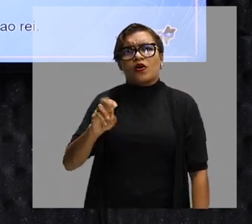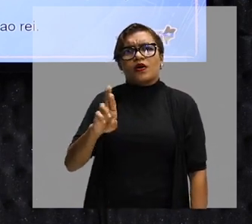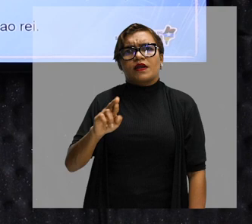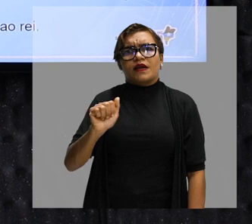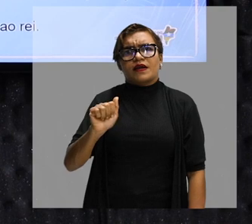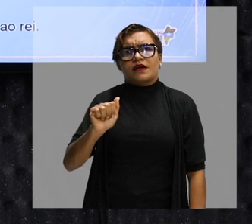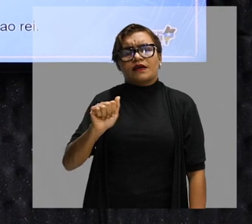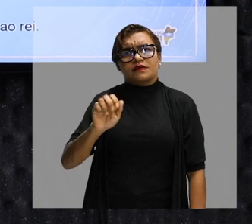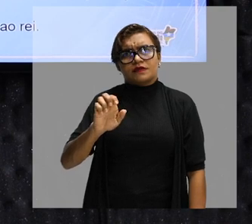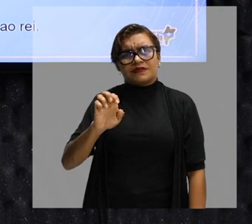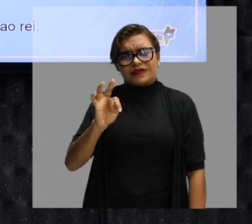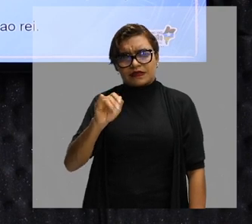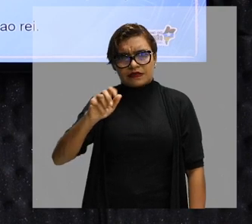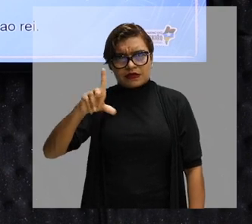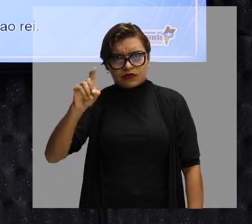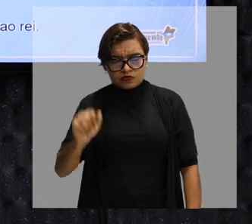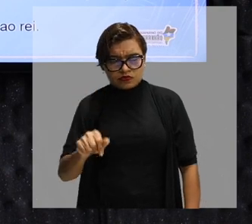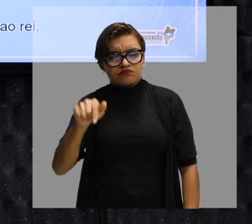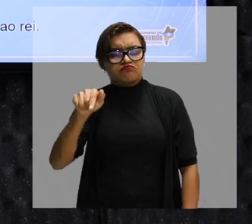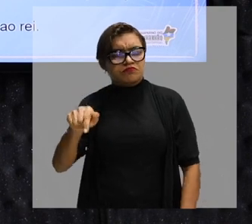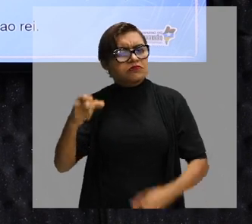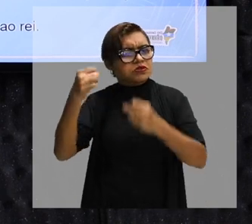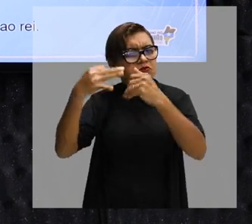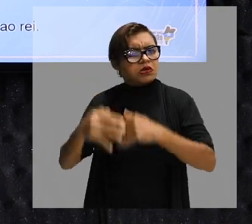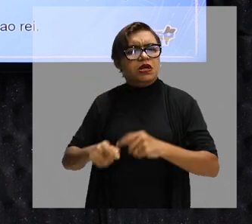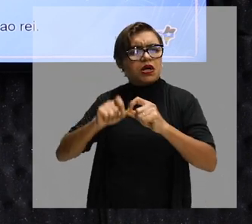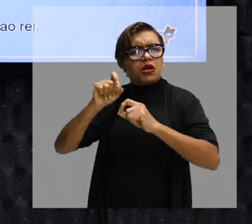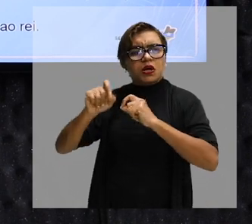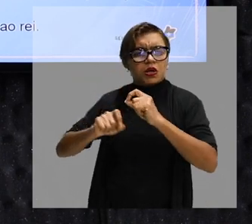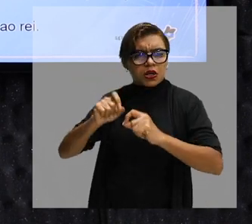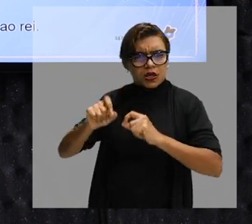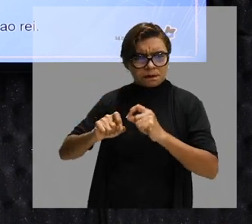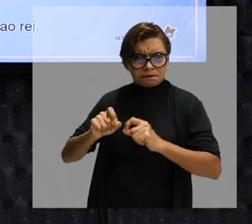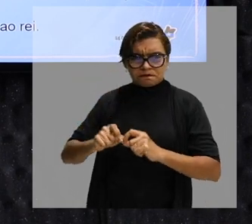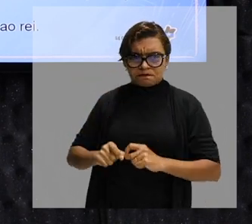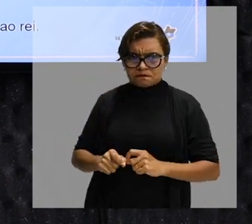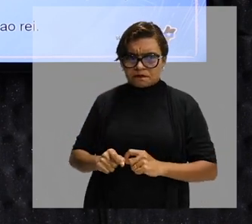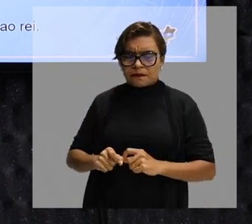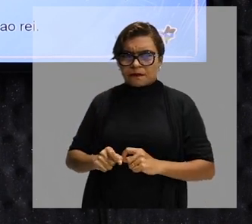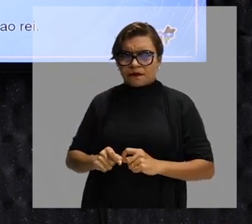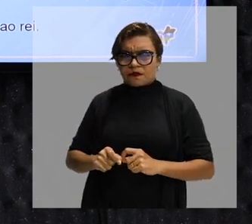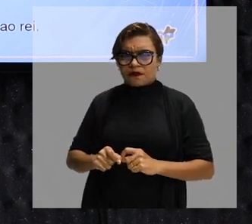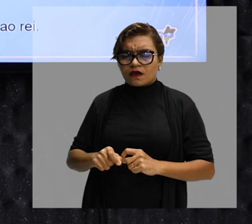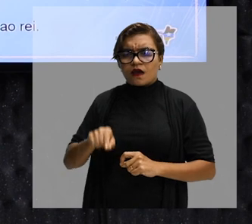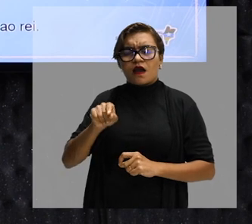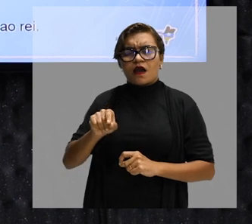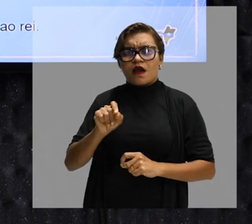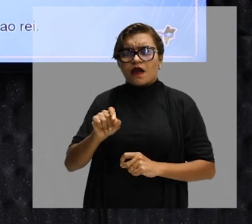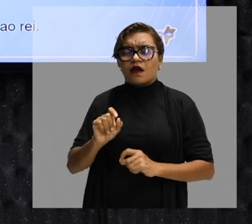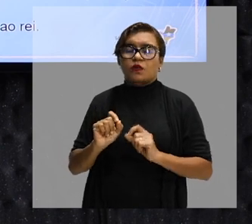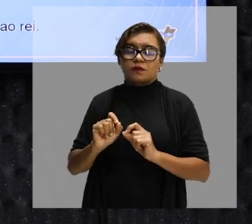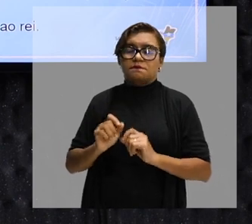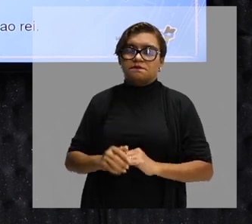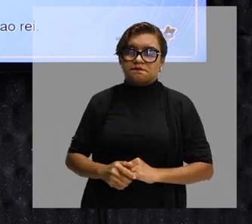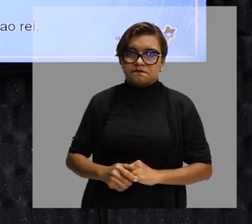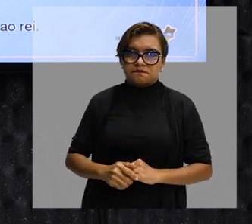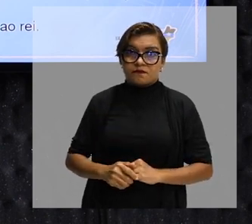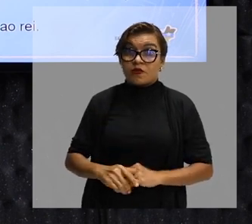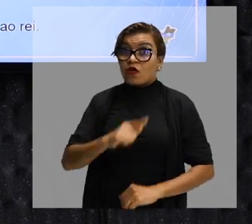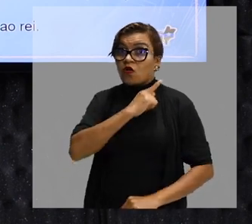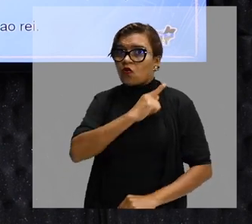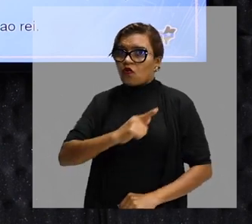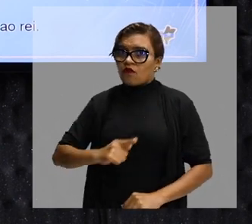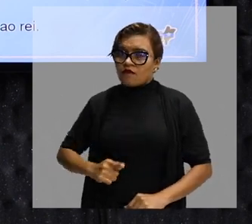pelo proletariado, o que que a gente vai trazer, o que que vai ser colocado para a gente? Vai ser colocado para a gente, necessariamente, um